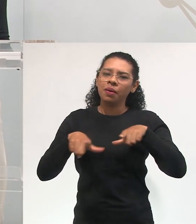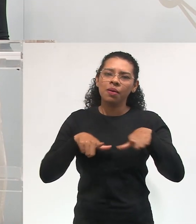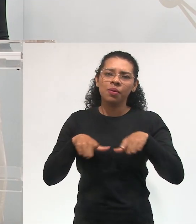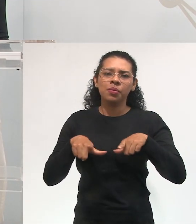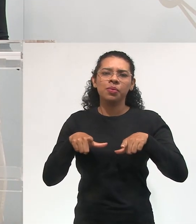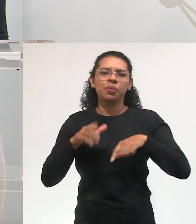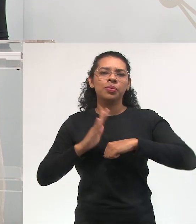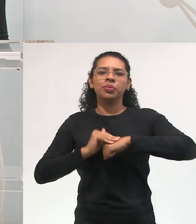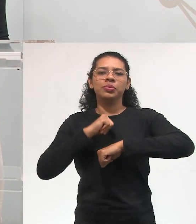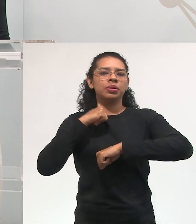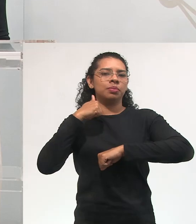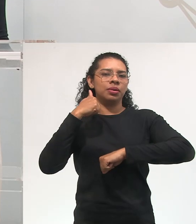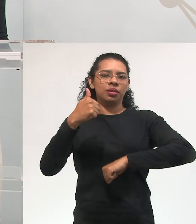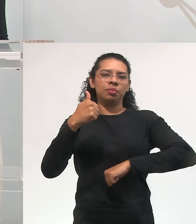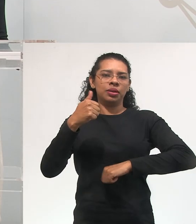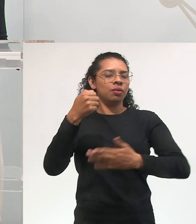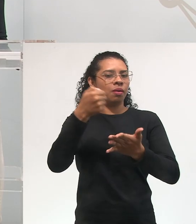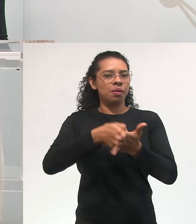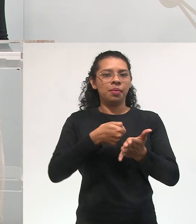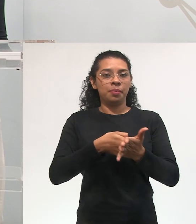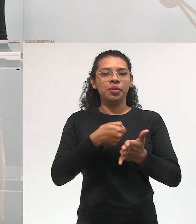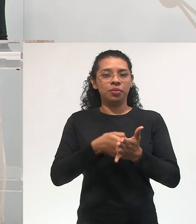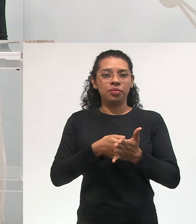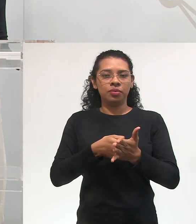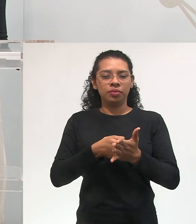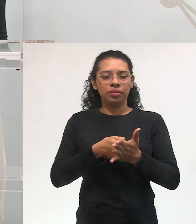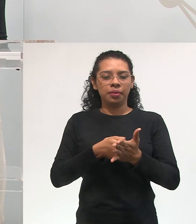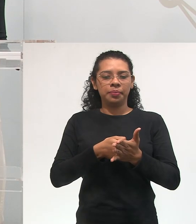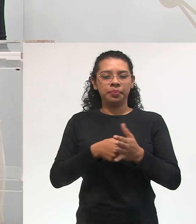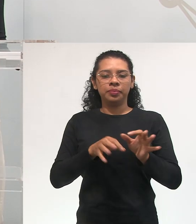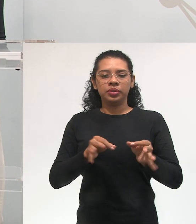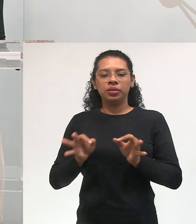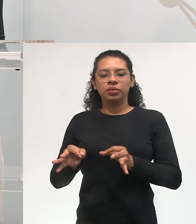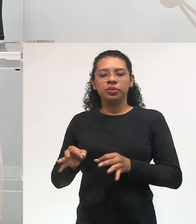pelas condições de trabalhos mais justas.